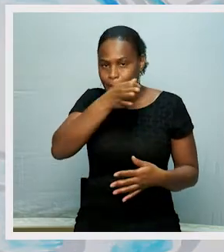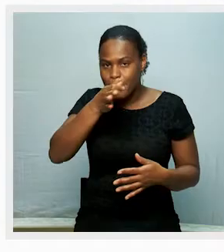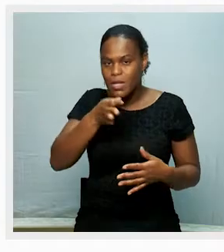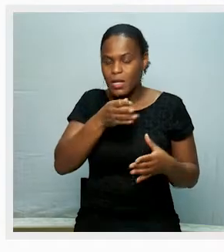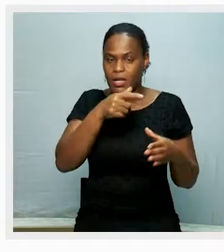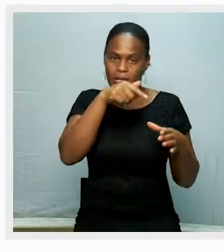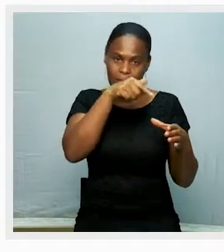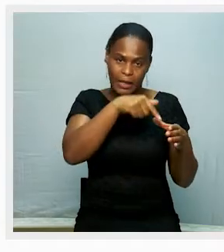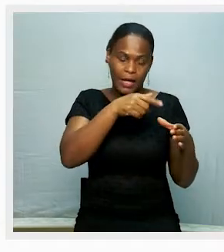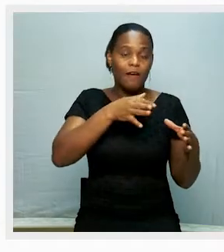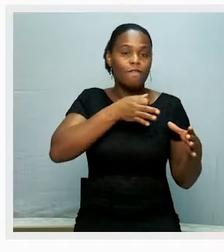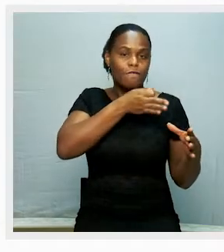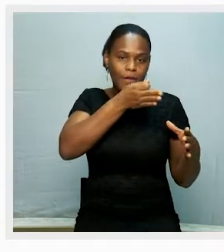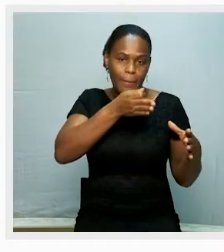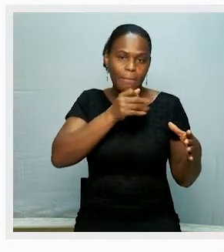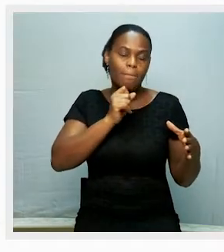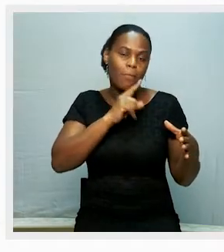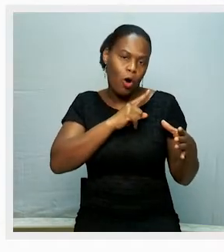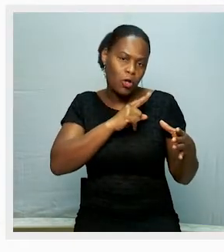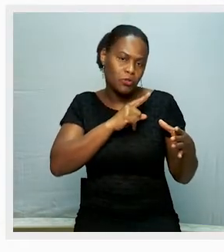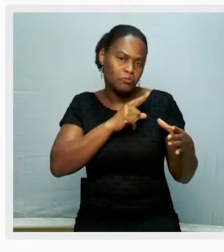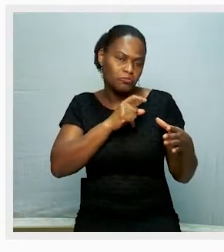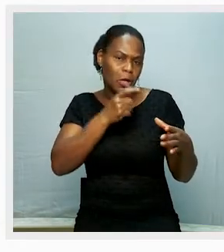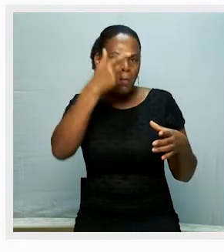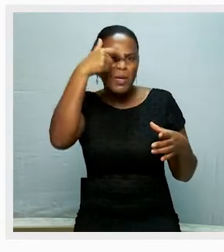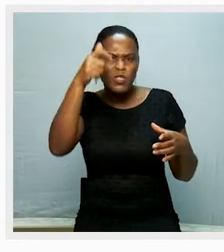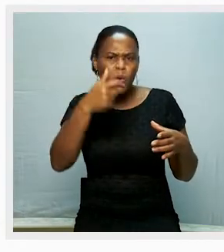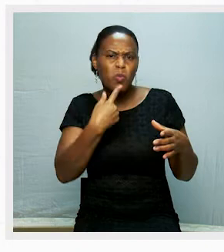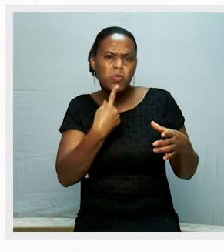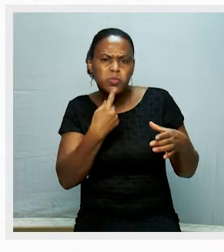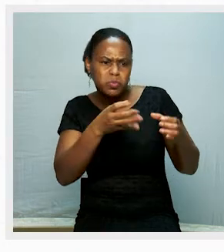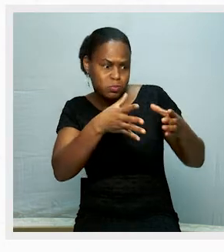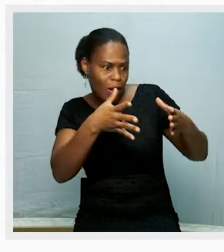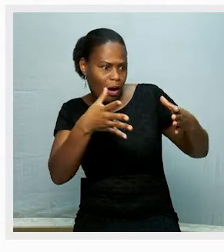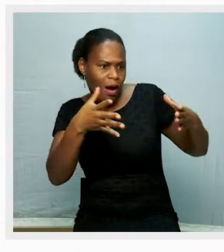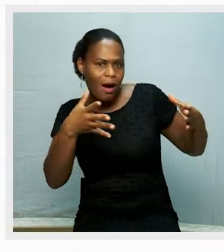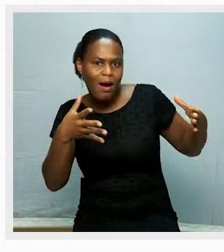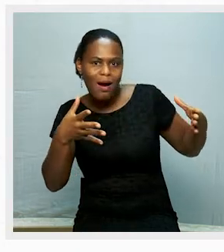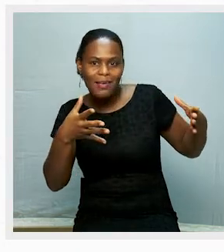famílias, uma família que pode ser grande e podemos